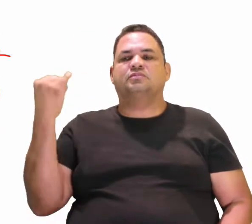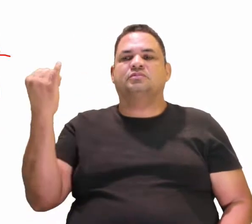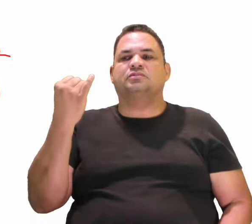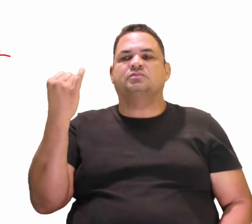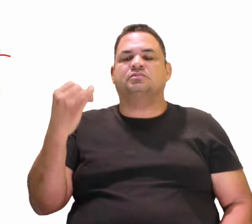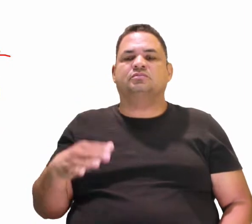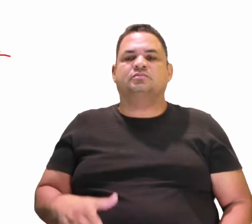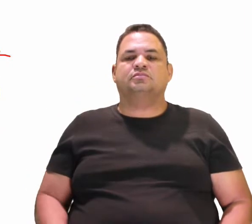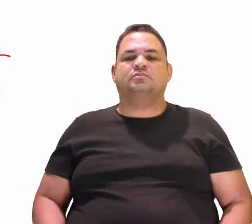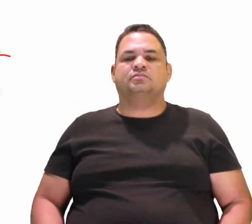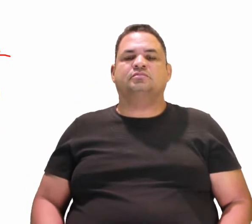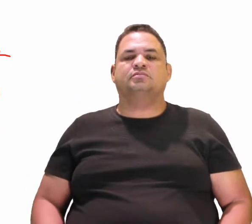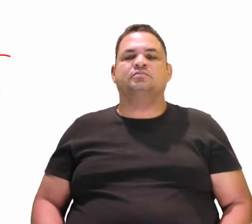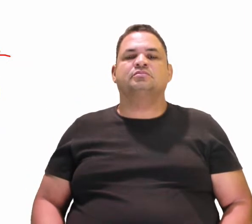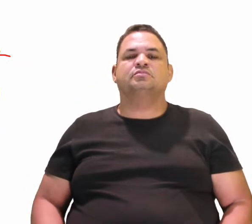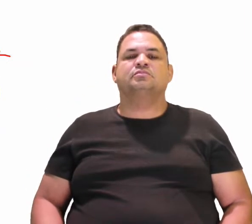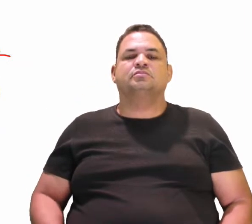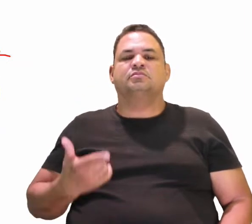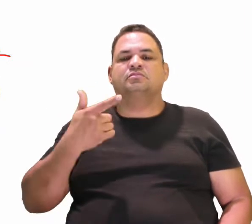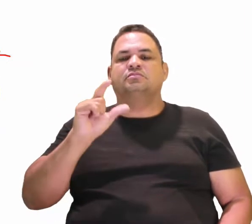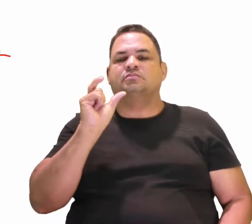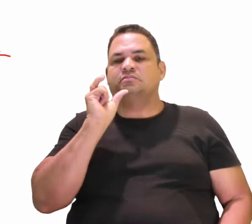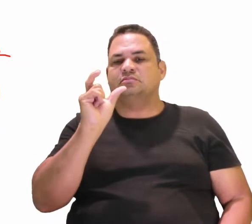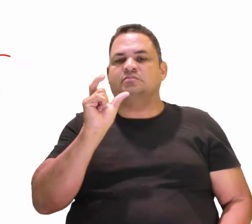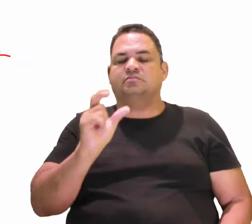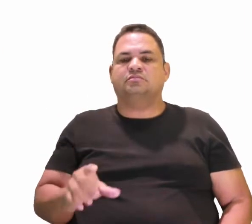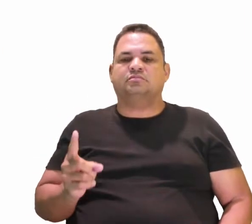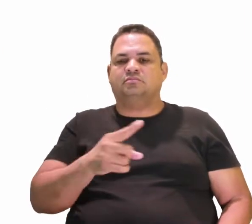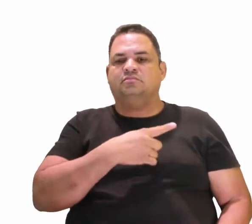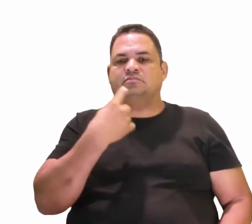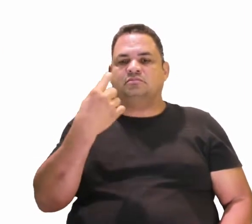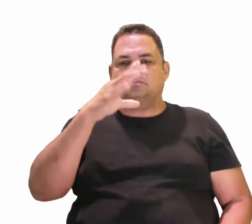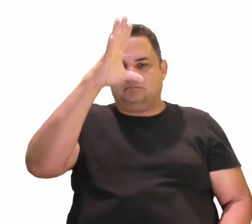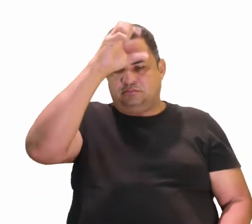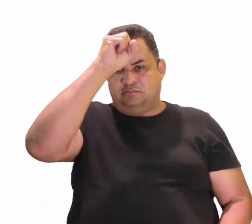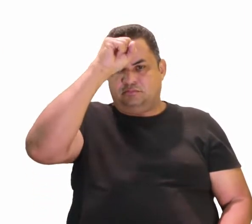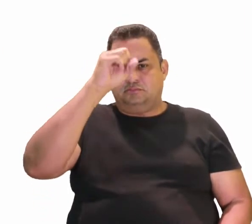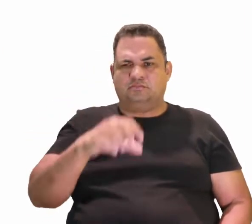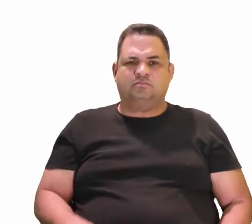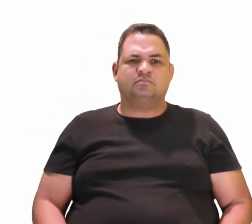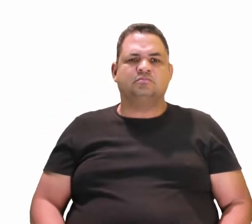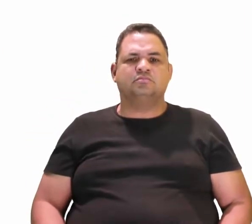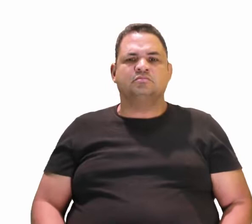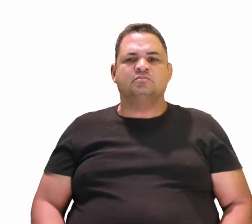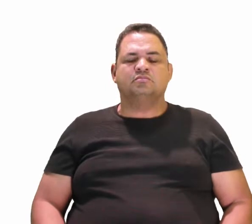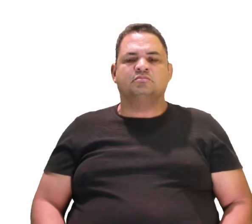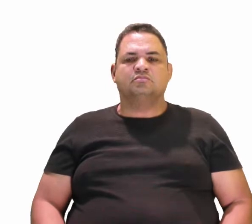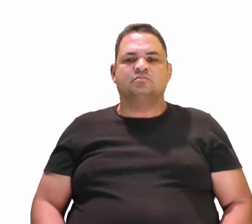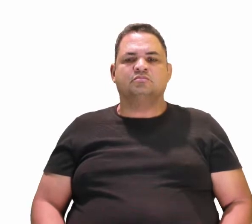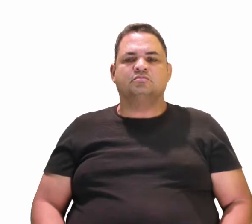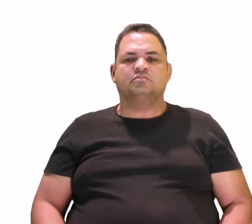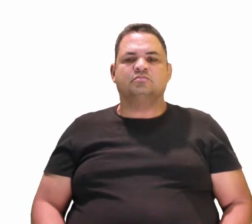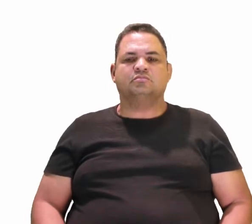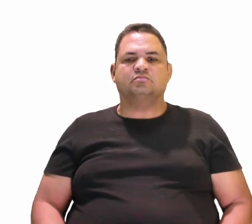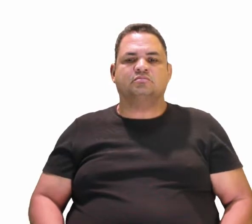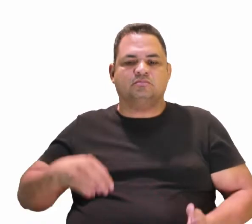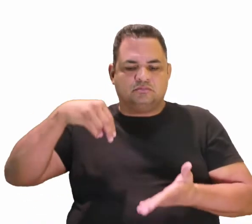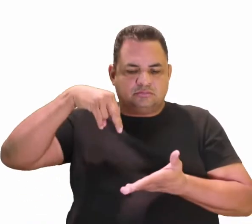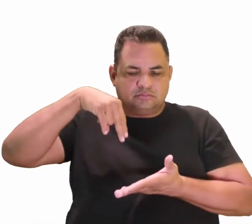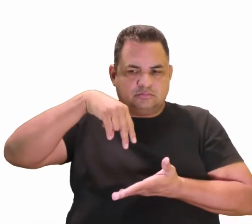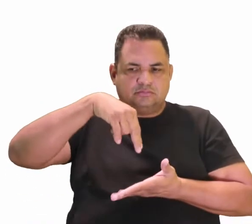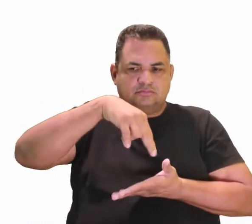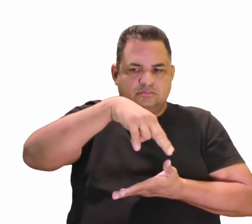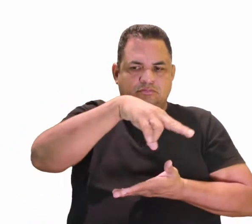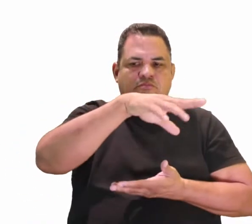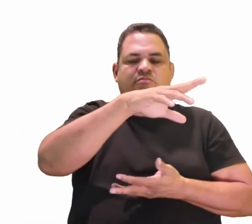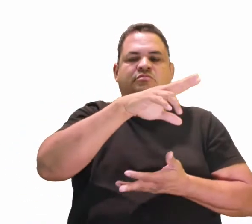importantes. Então, vamos repetir as palavras que nós aprendemos? Vamos lá, take a walk, que é o andar, né? Fazer